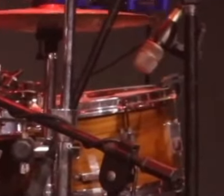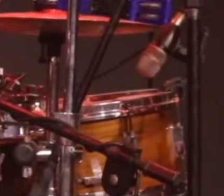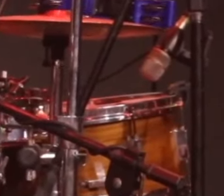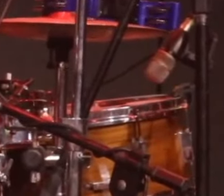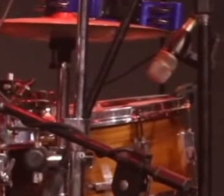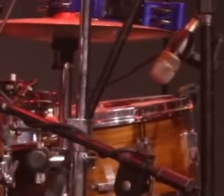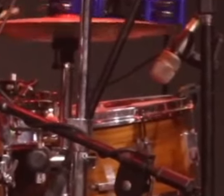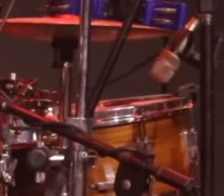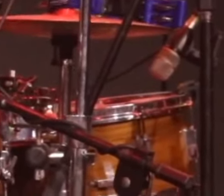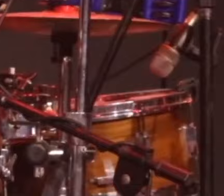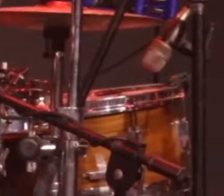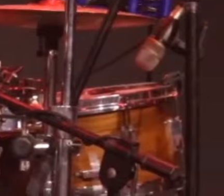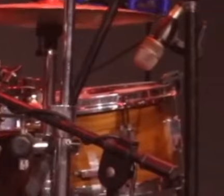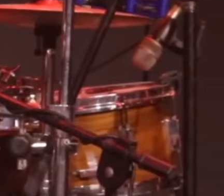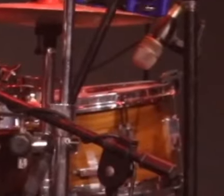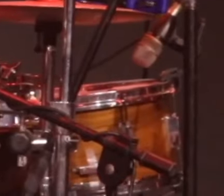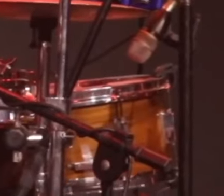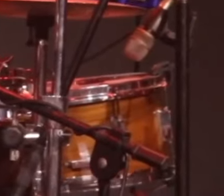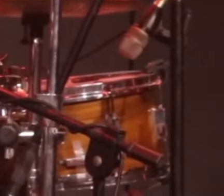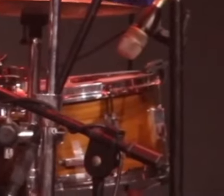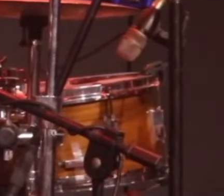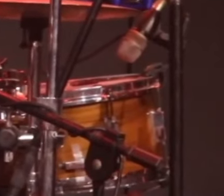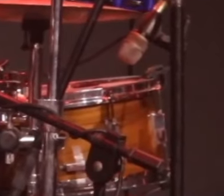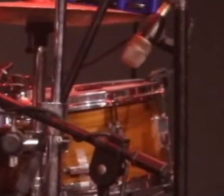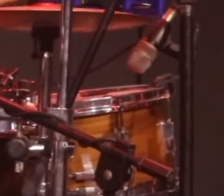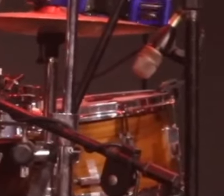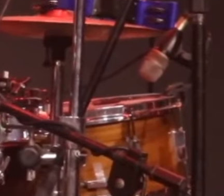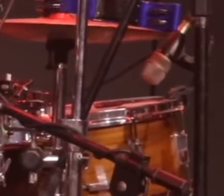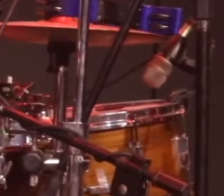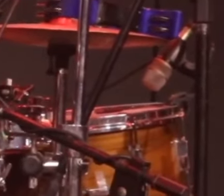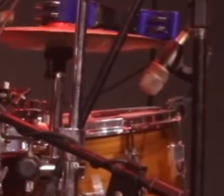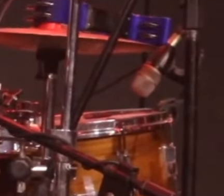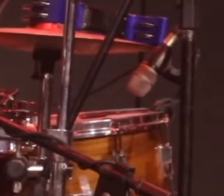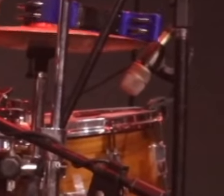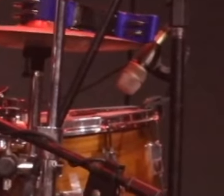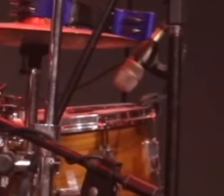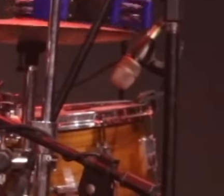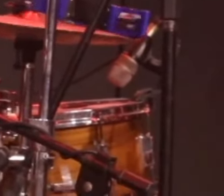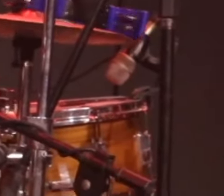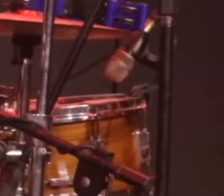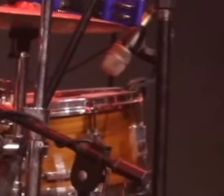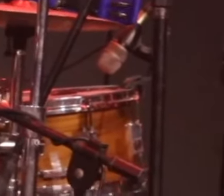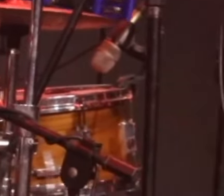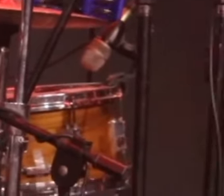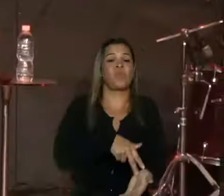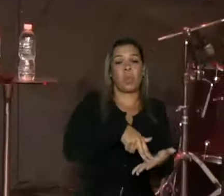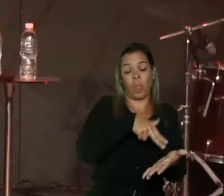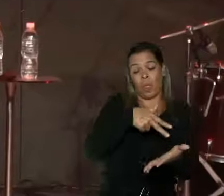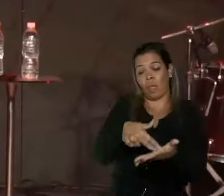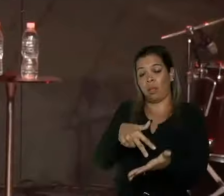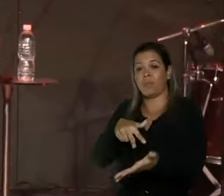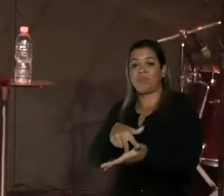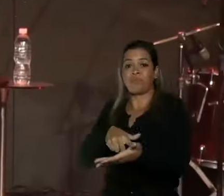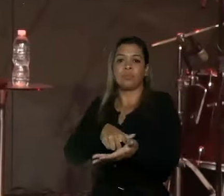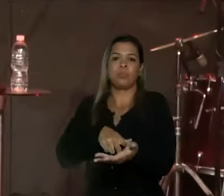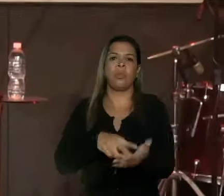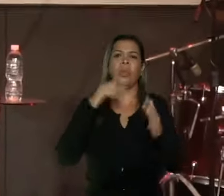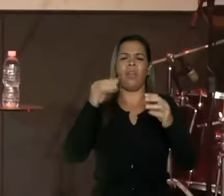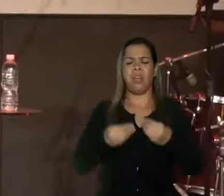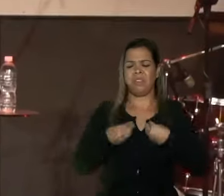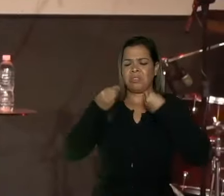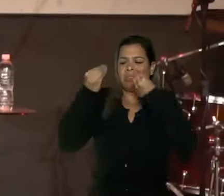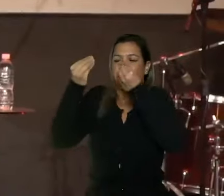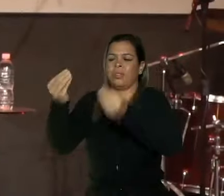nos amou, então se entregue. Mas se entregue a Jesus